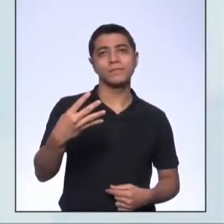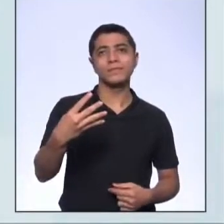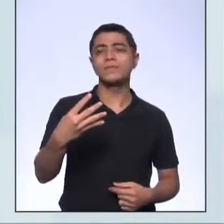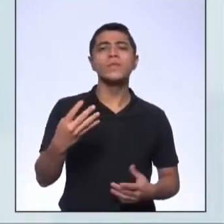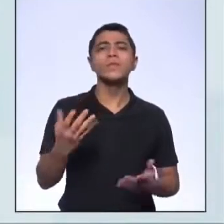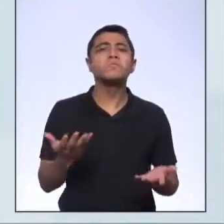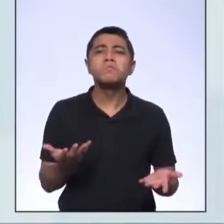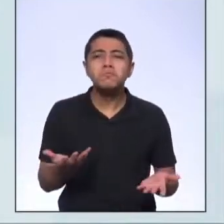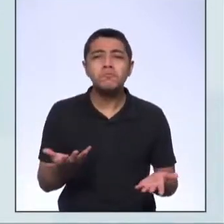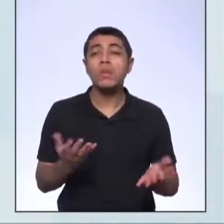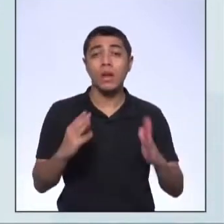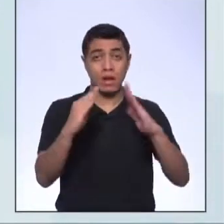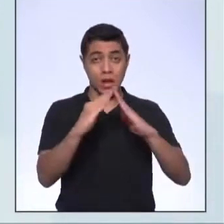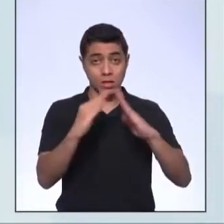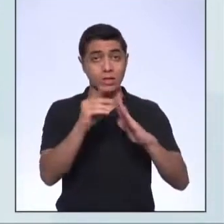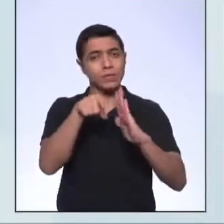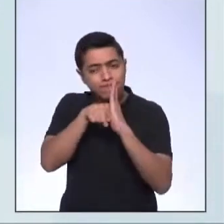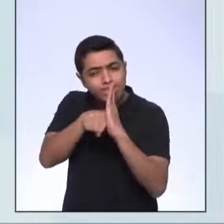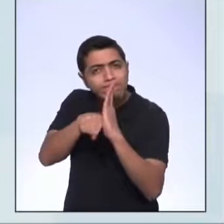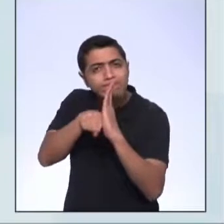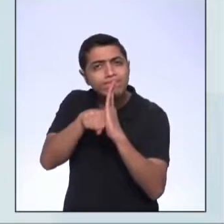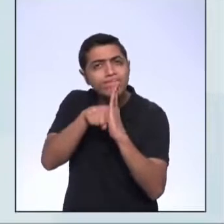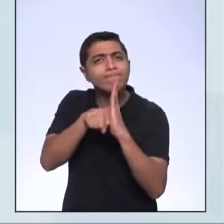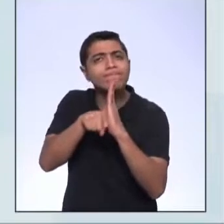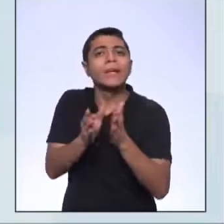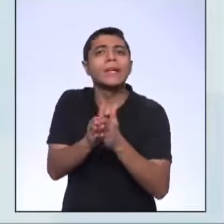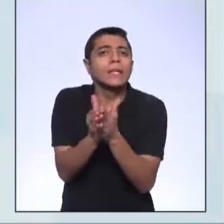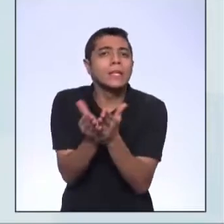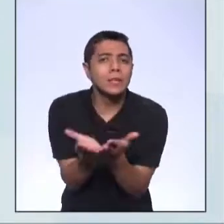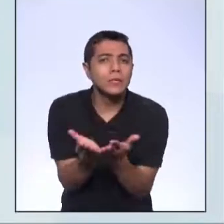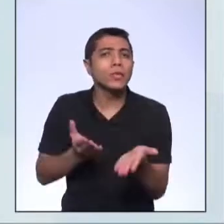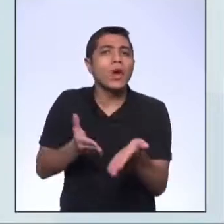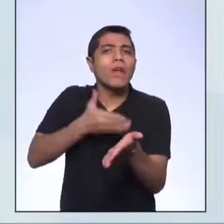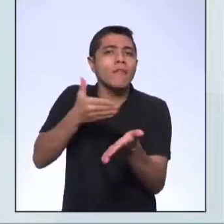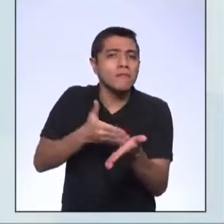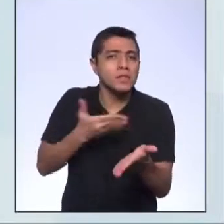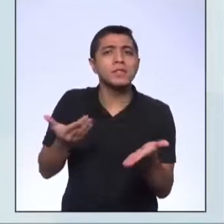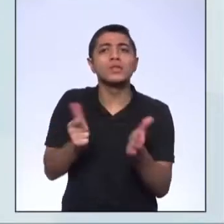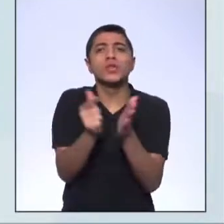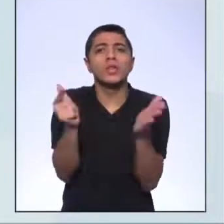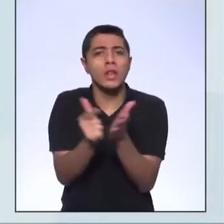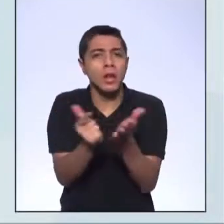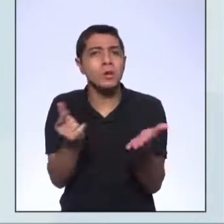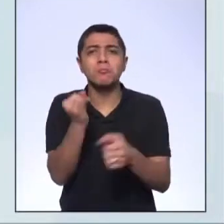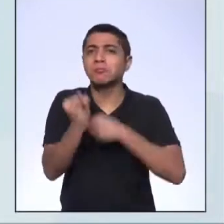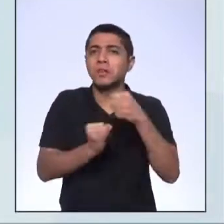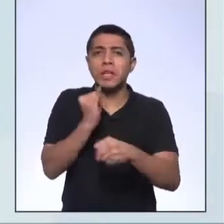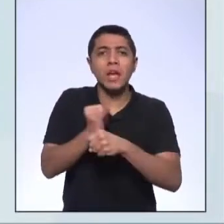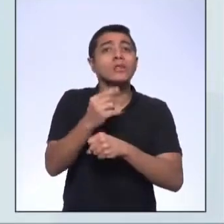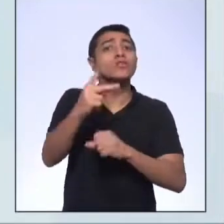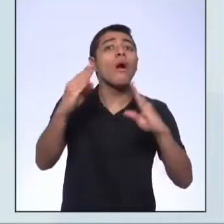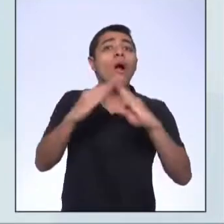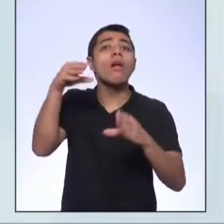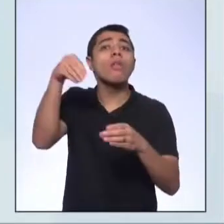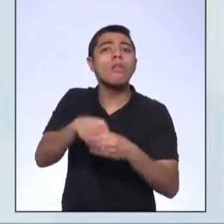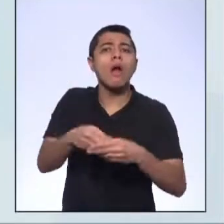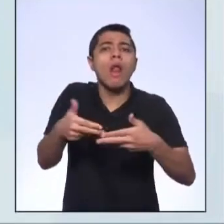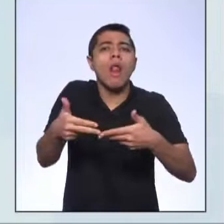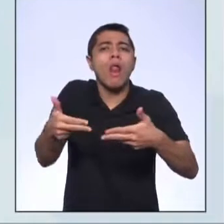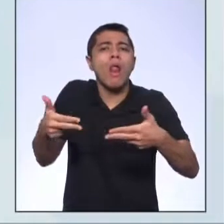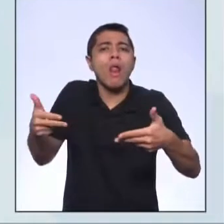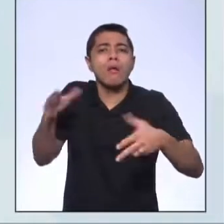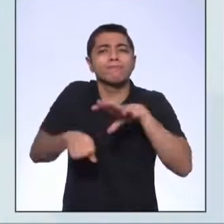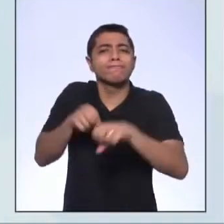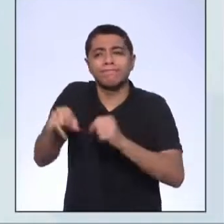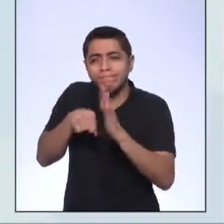pesquisar em casa em livros revistas jornais na Internet em tudo aí que a gente tenha dentro de casa tá ferramentas